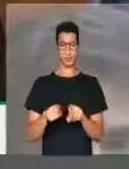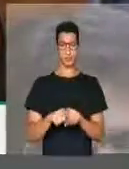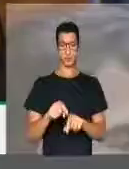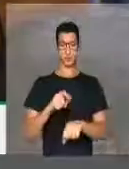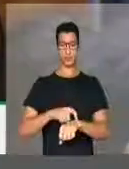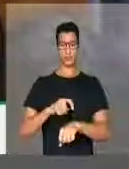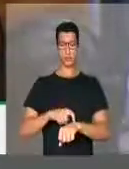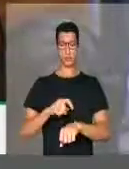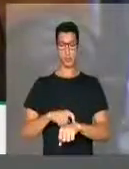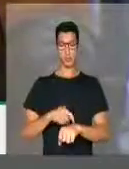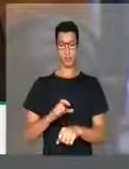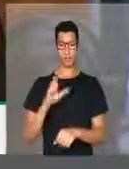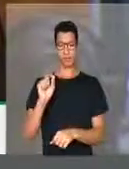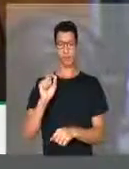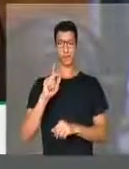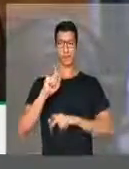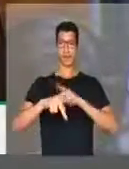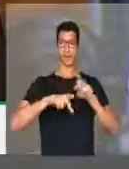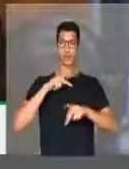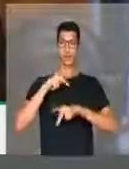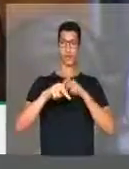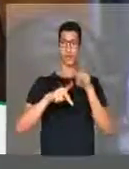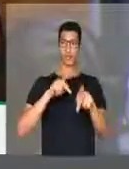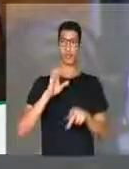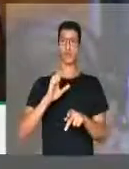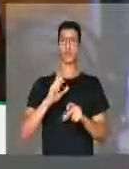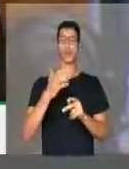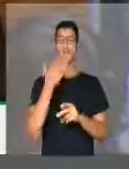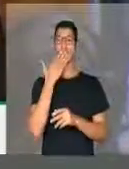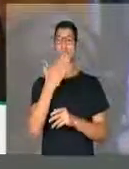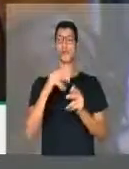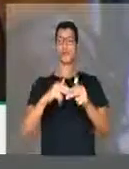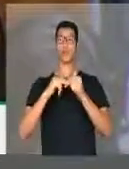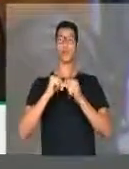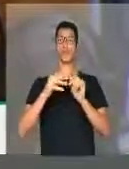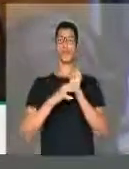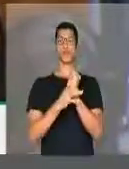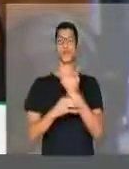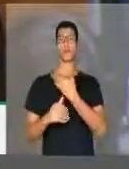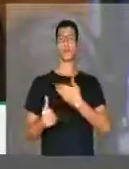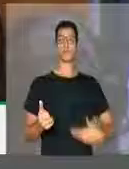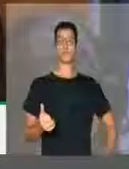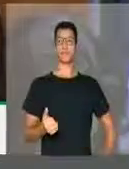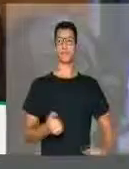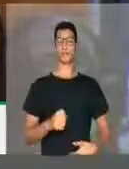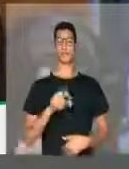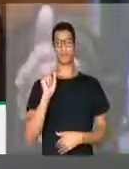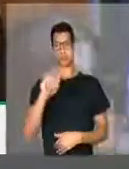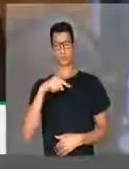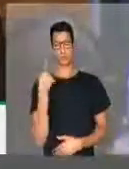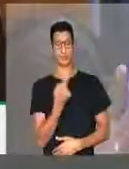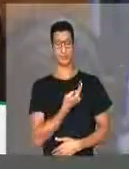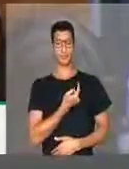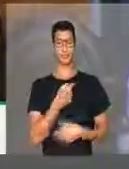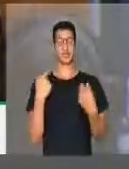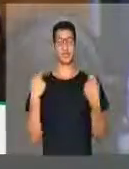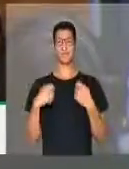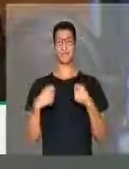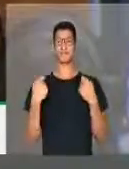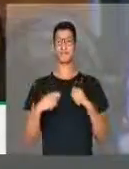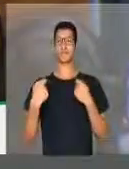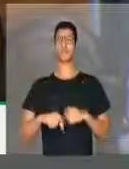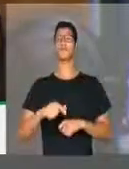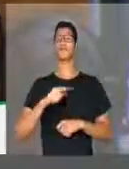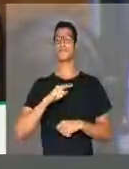neste momento em que a população clama por segurança pública e que nós